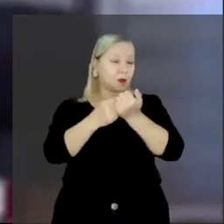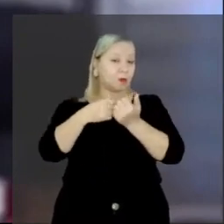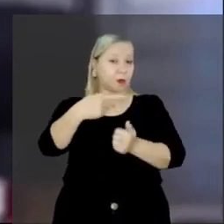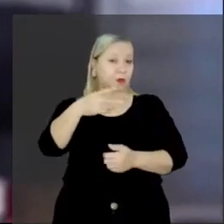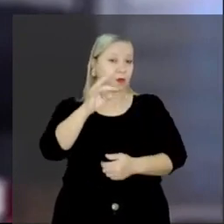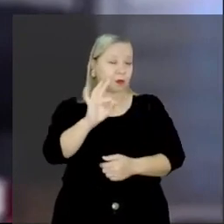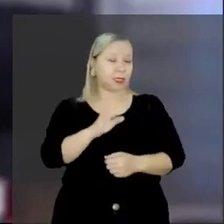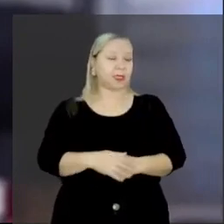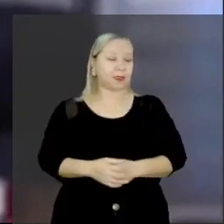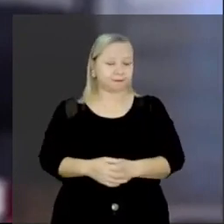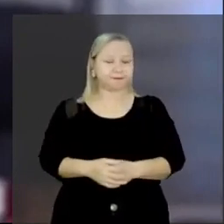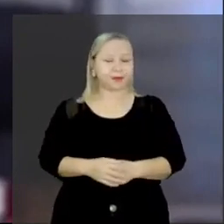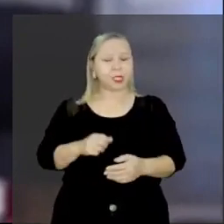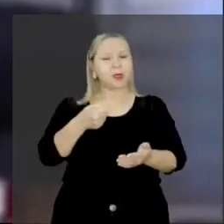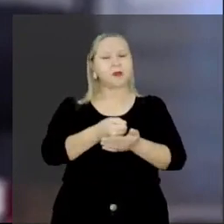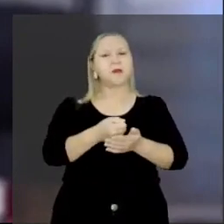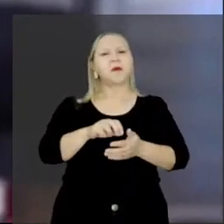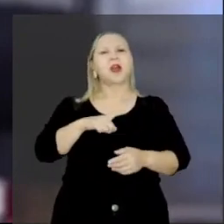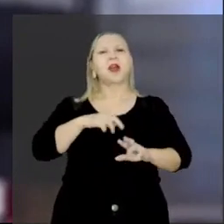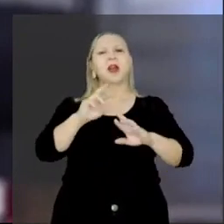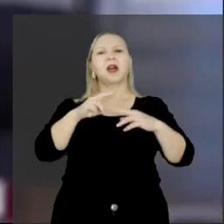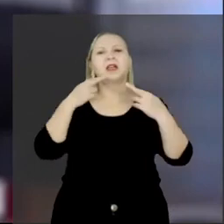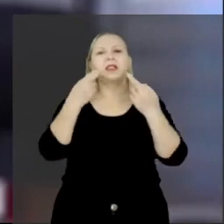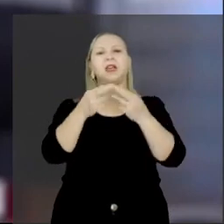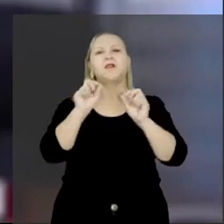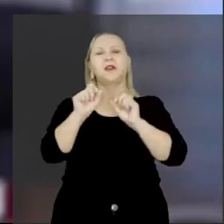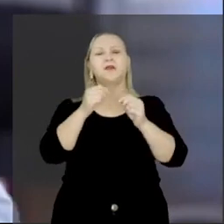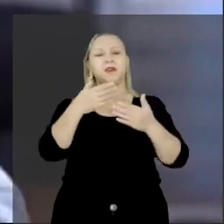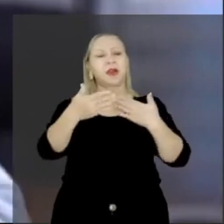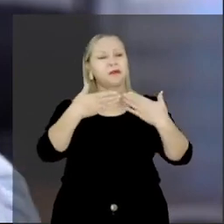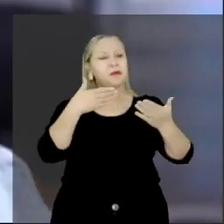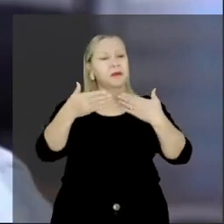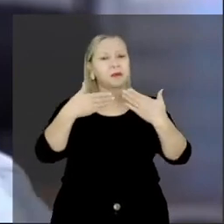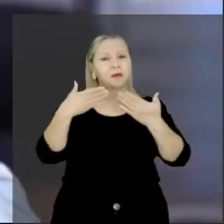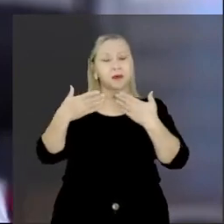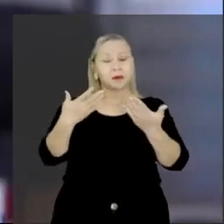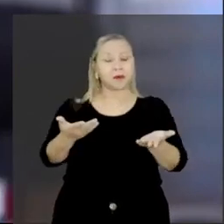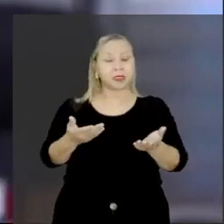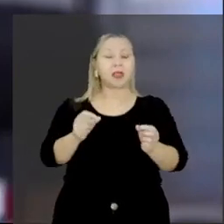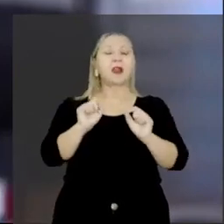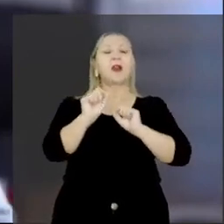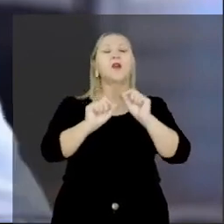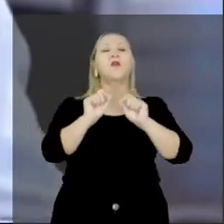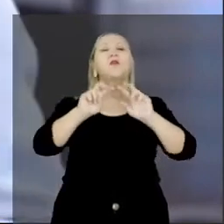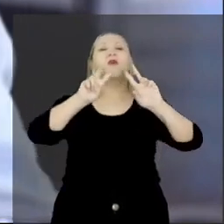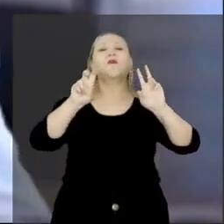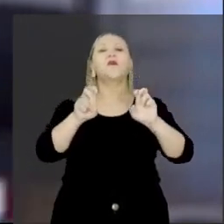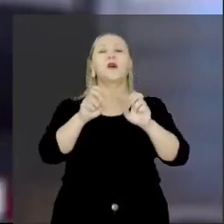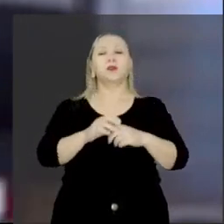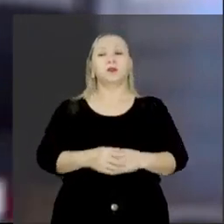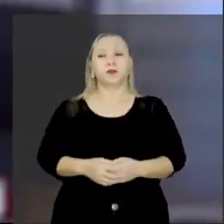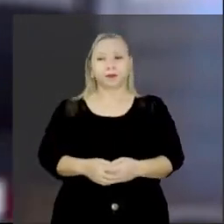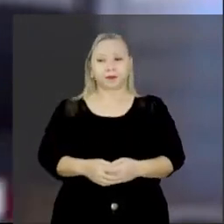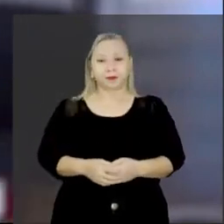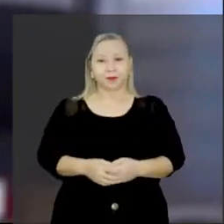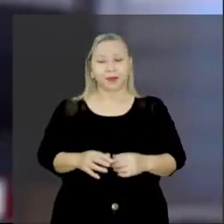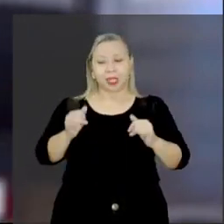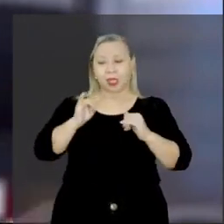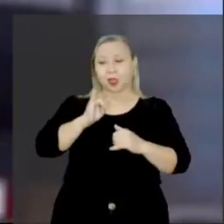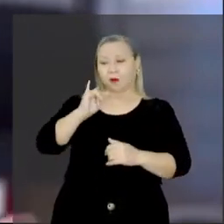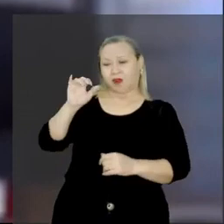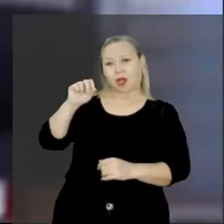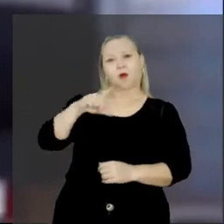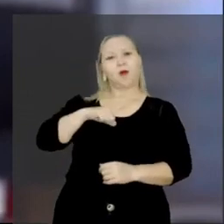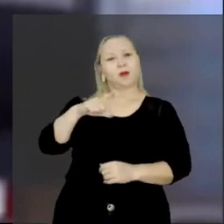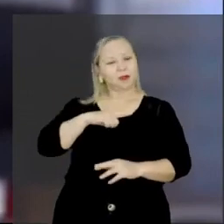com o Calil. Então, quando chegar o momento certo, e esse momento certo será a partir do dia 27, quando o Calil, sabe,